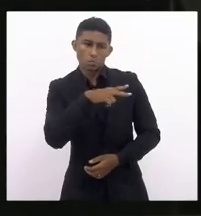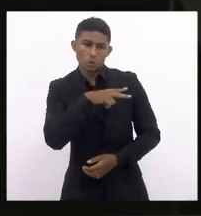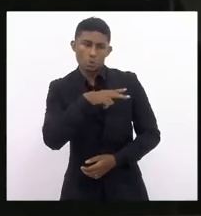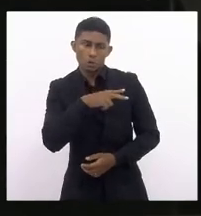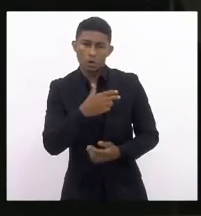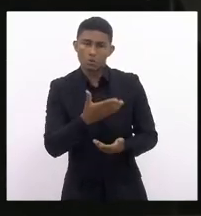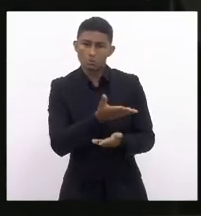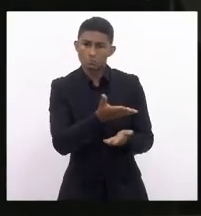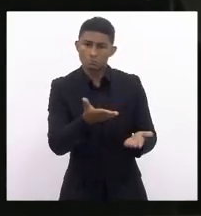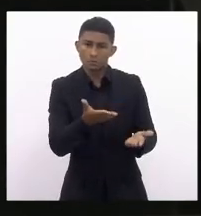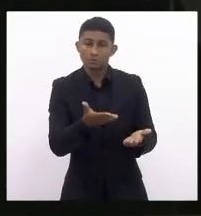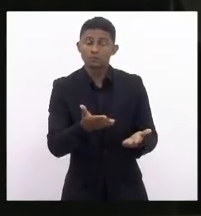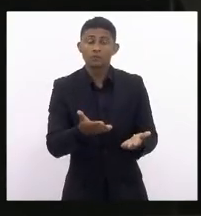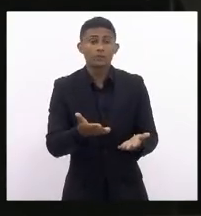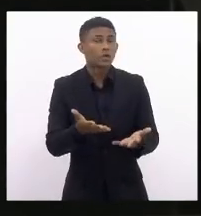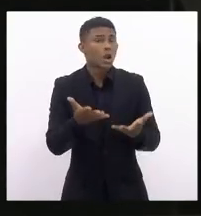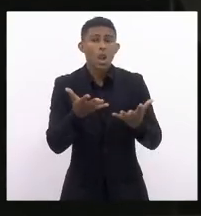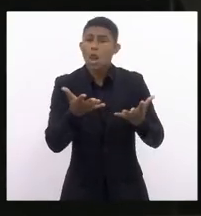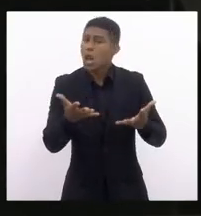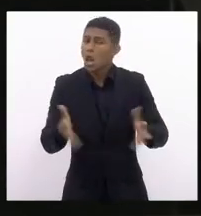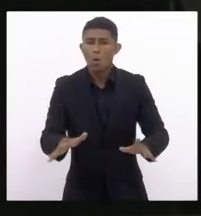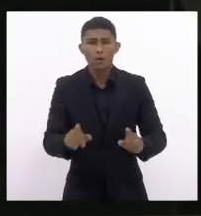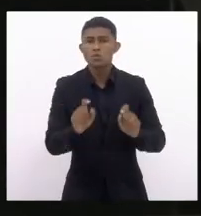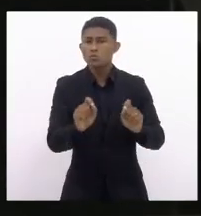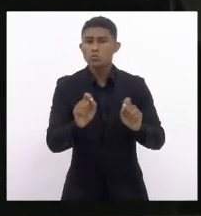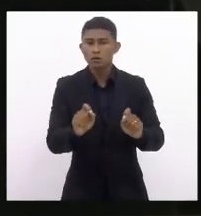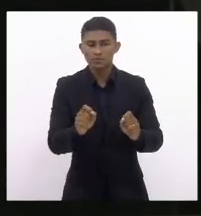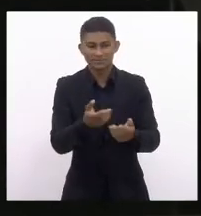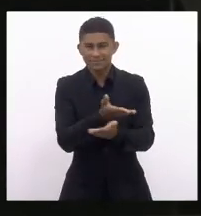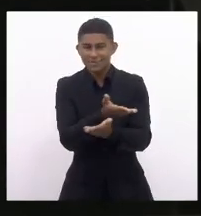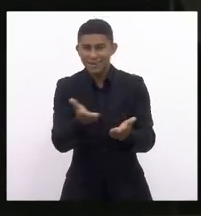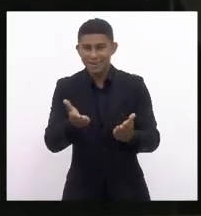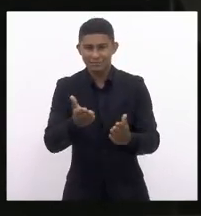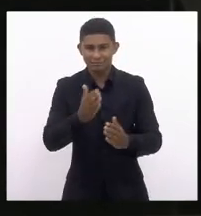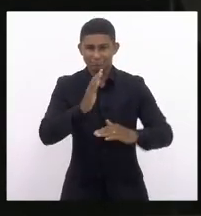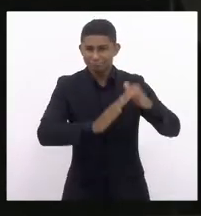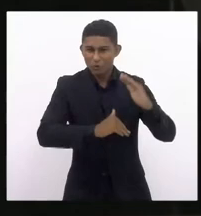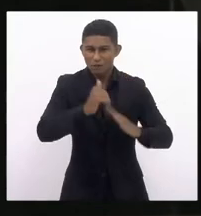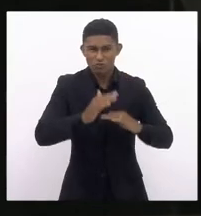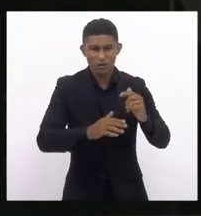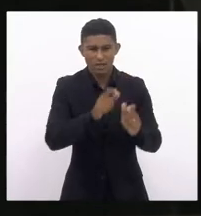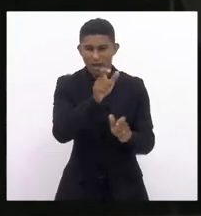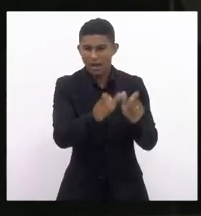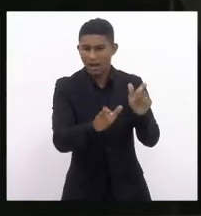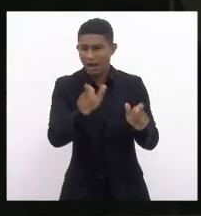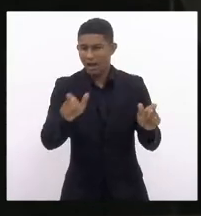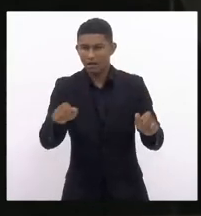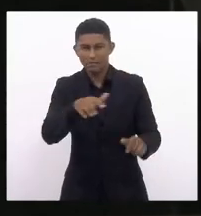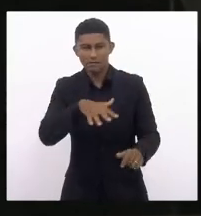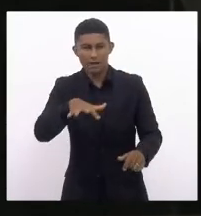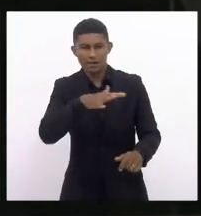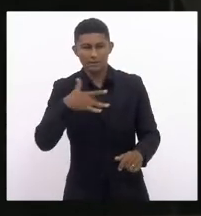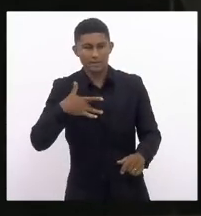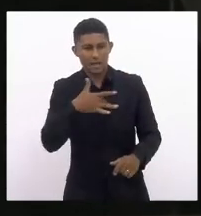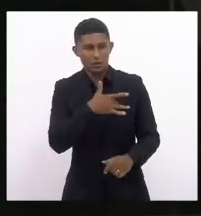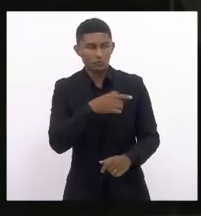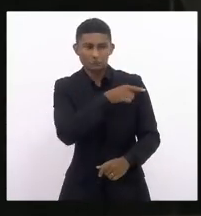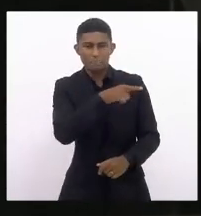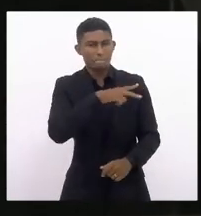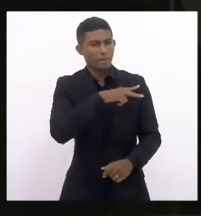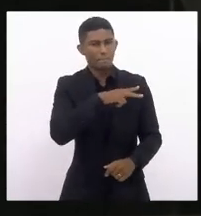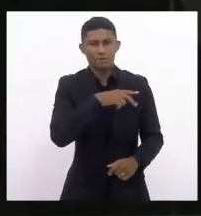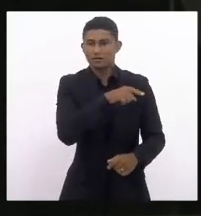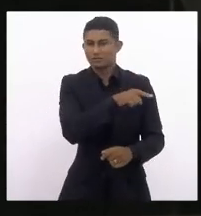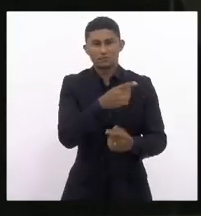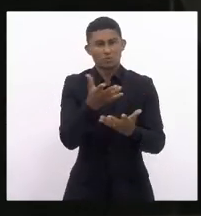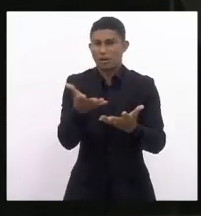não quer, né, essa valorização desses profissionais. Então, estudar os impactos,